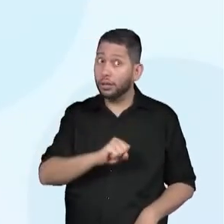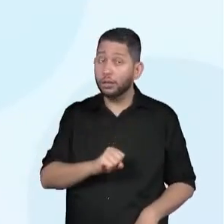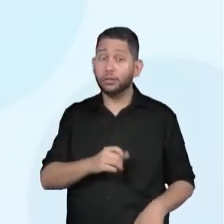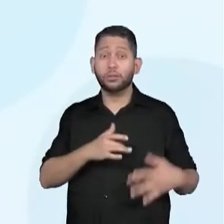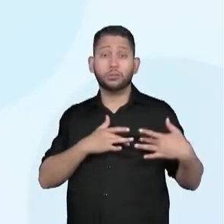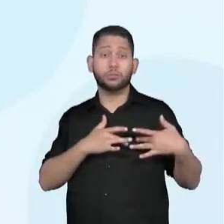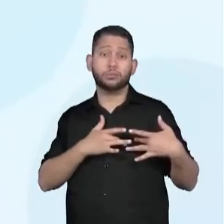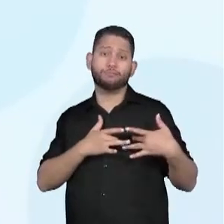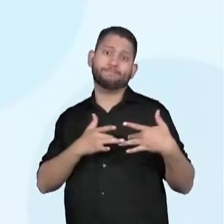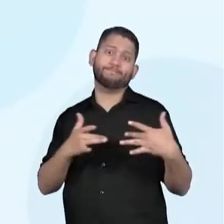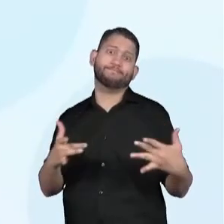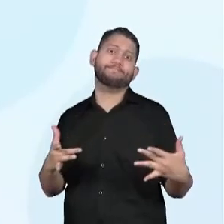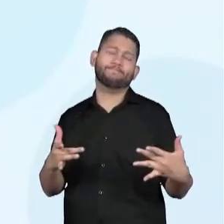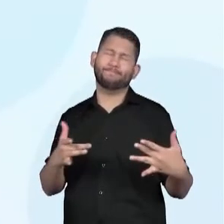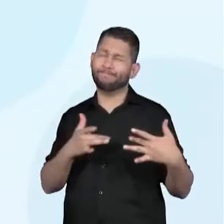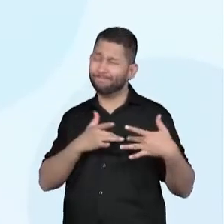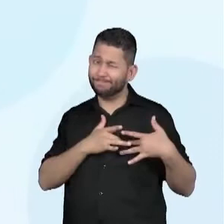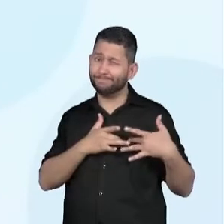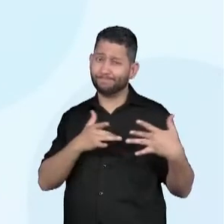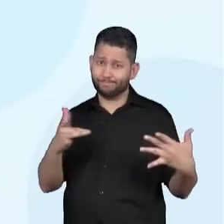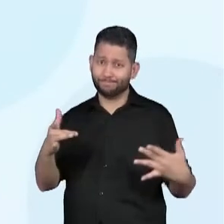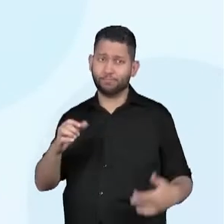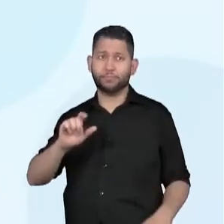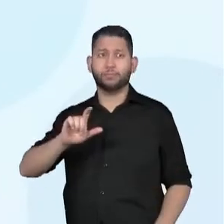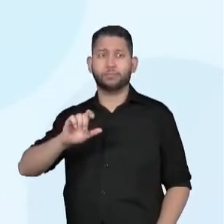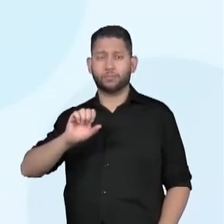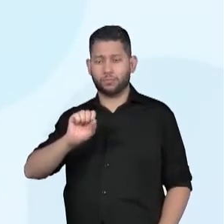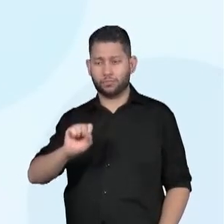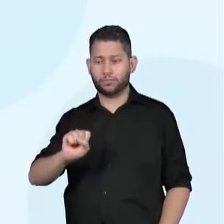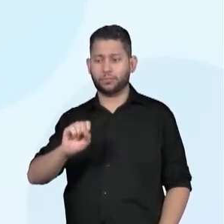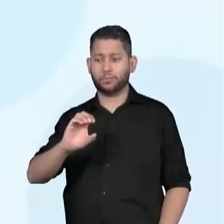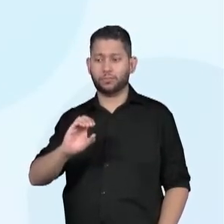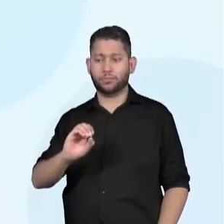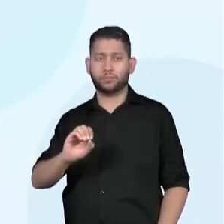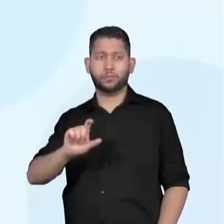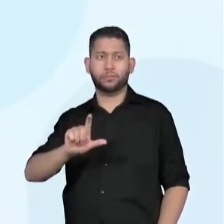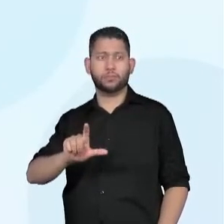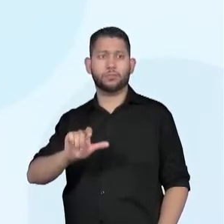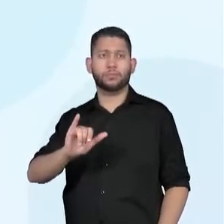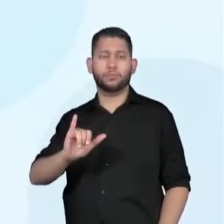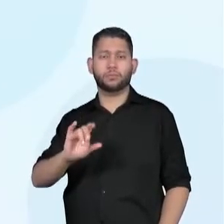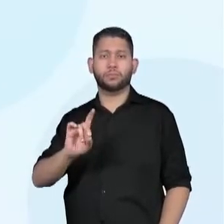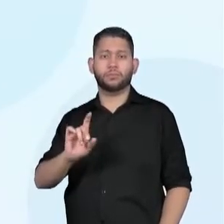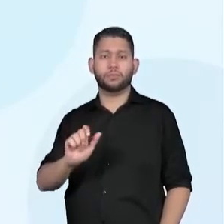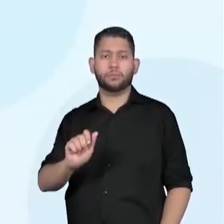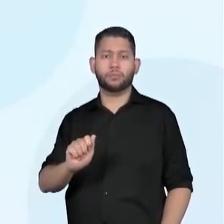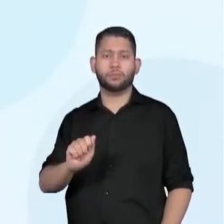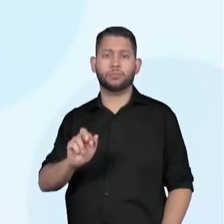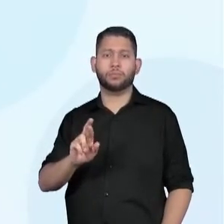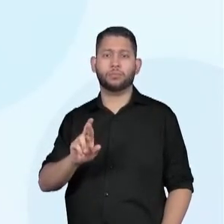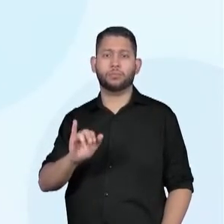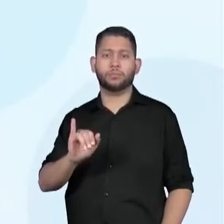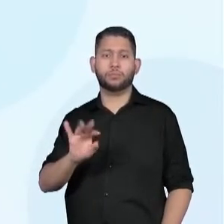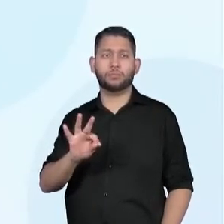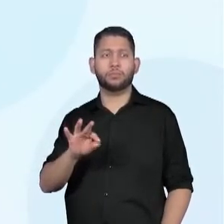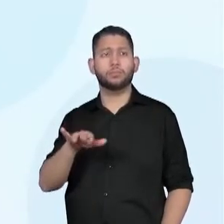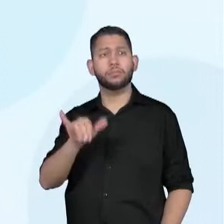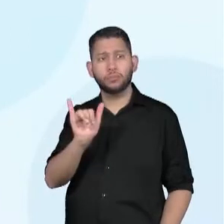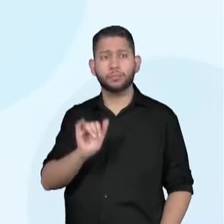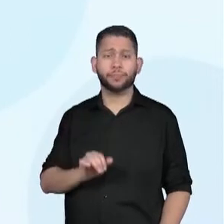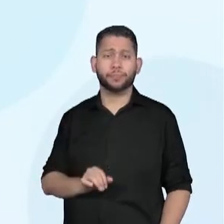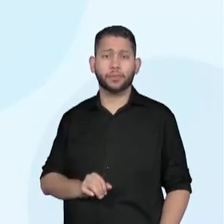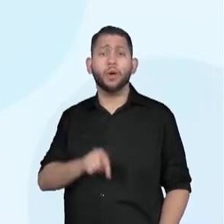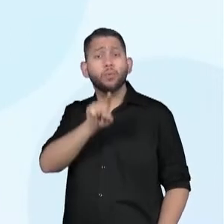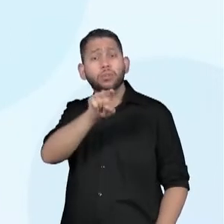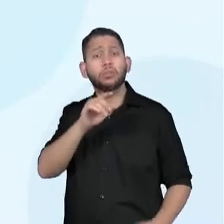é solidariedade. And what do you do with clothes that don't fit you anymore?